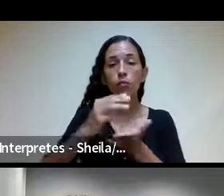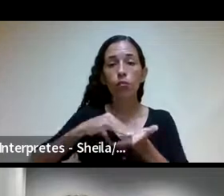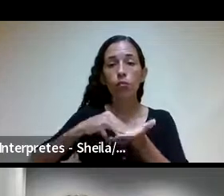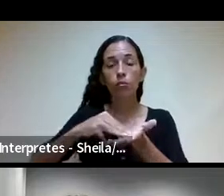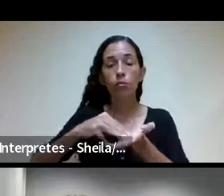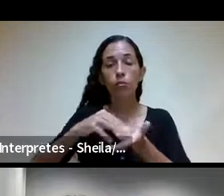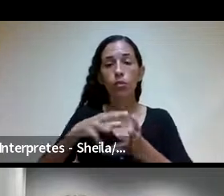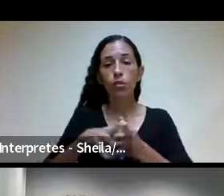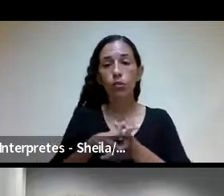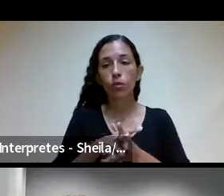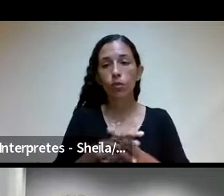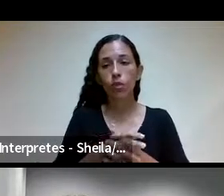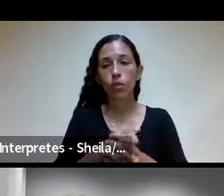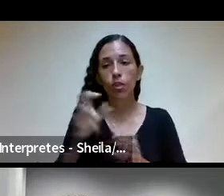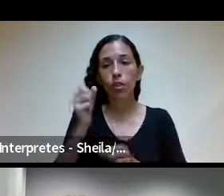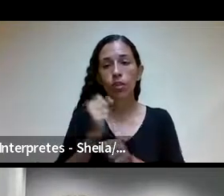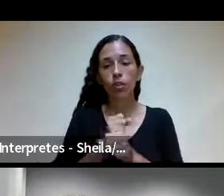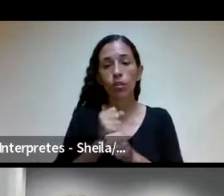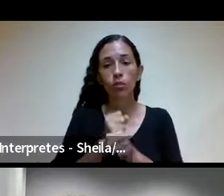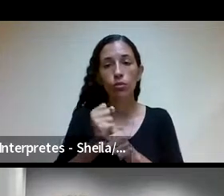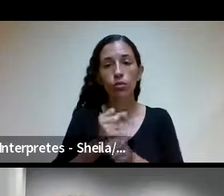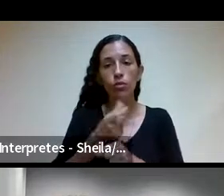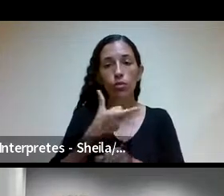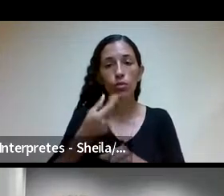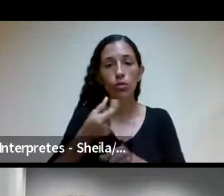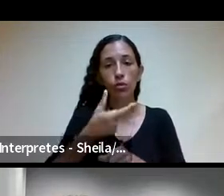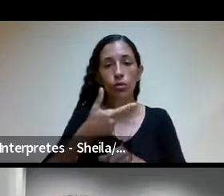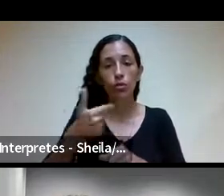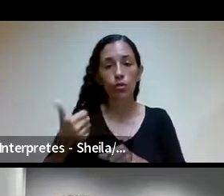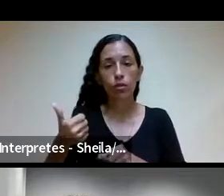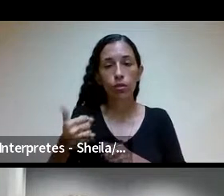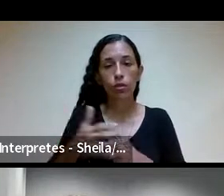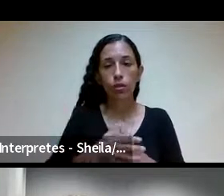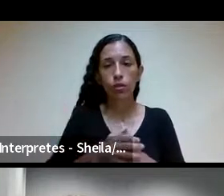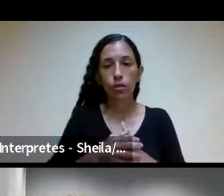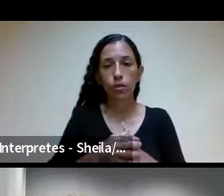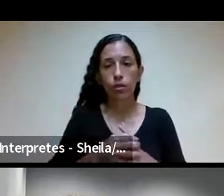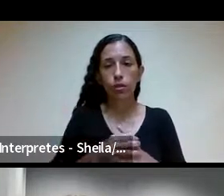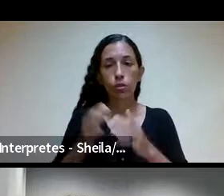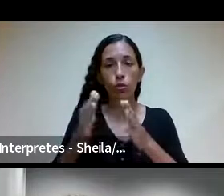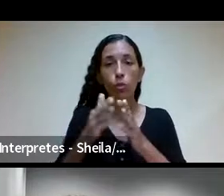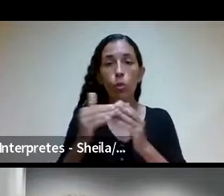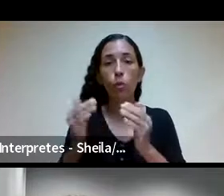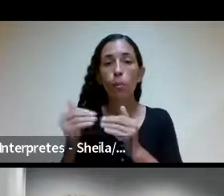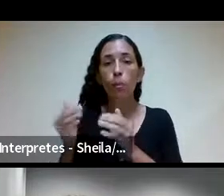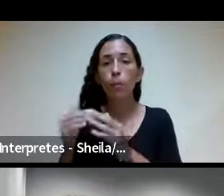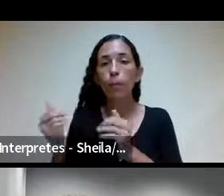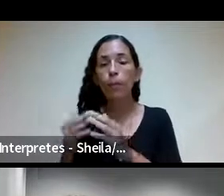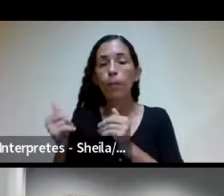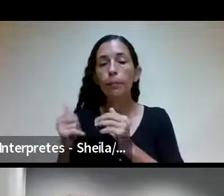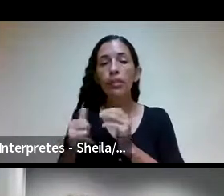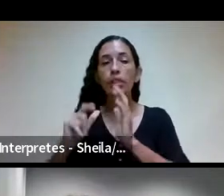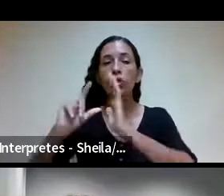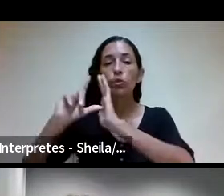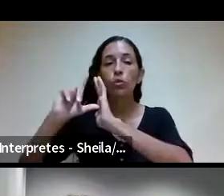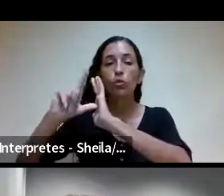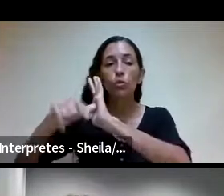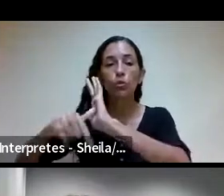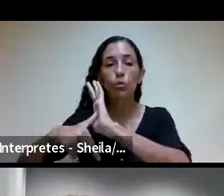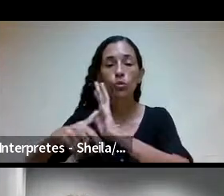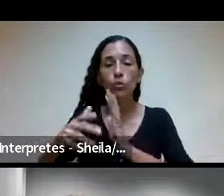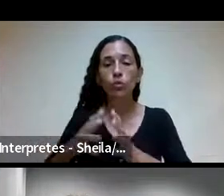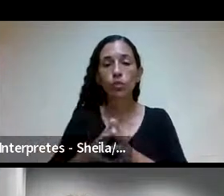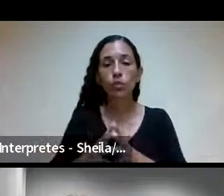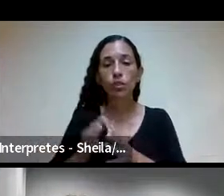de 5 de novembro de 2021, a tabela consolidada dos pedidos de prorrogação de